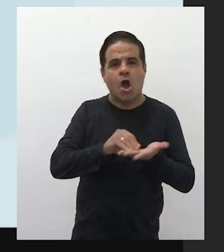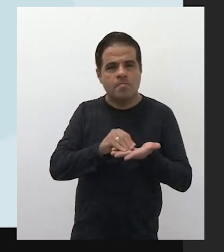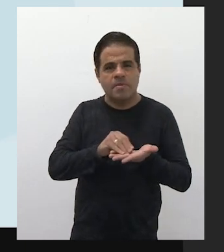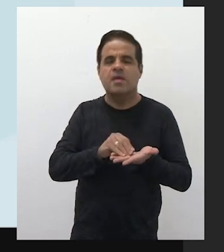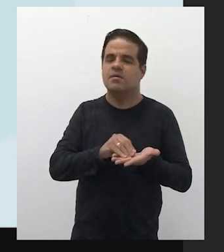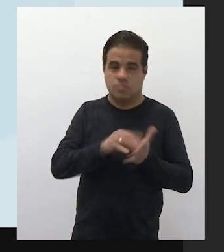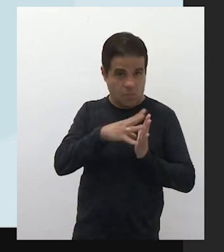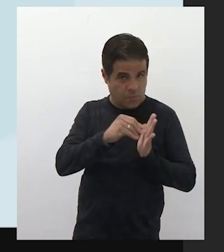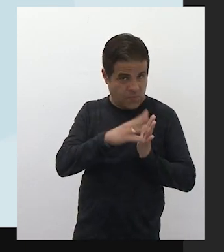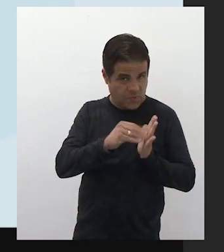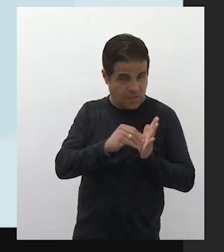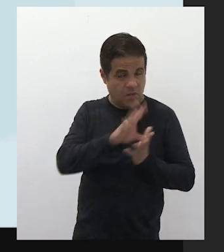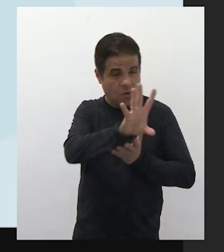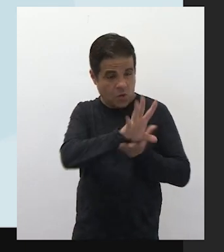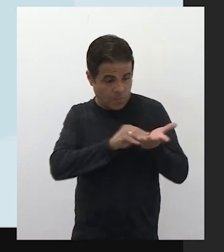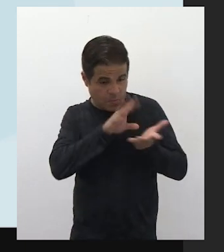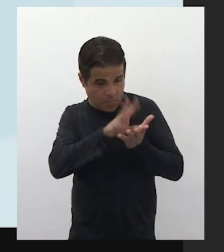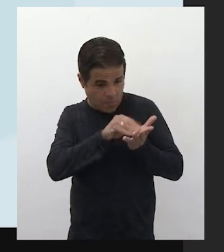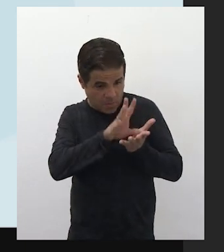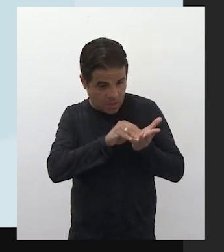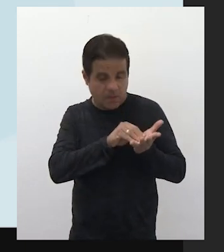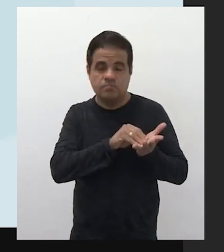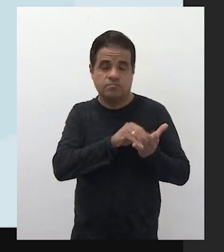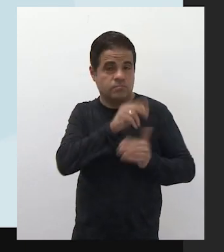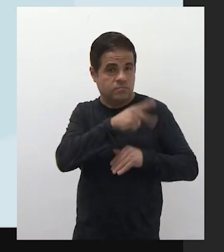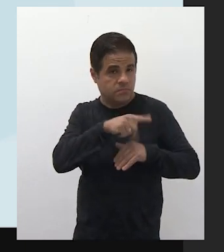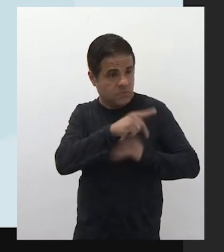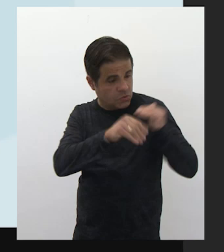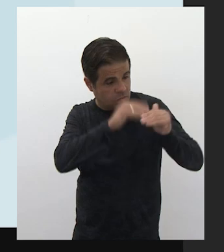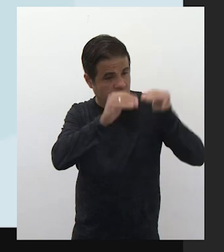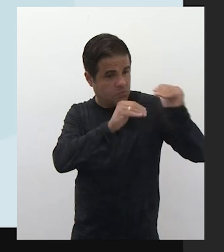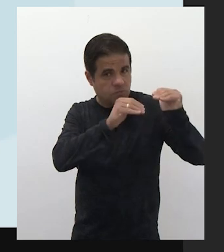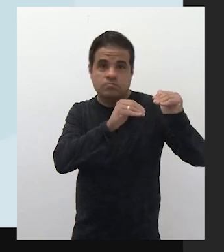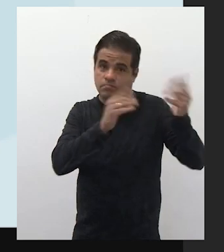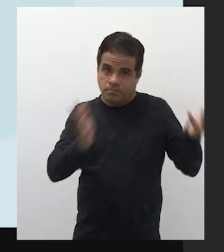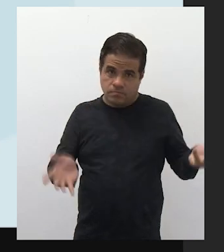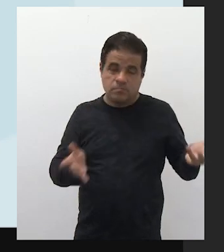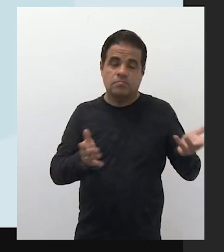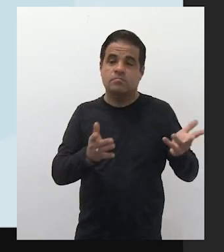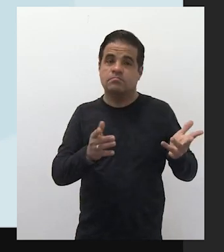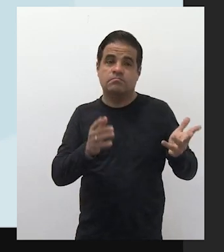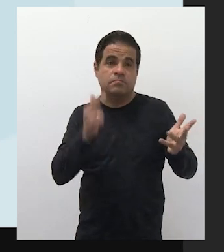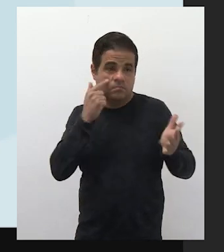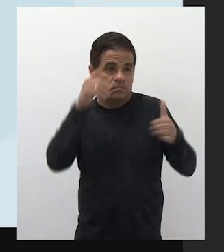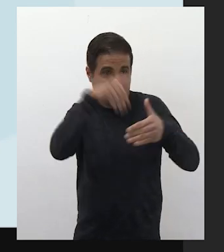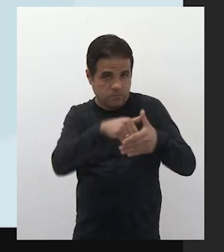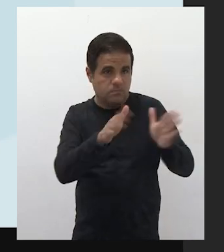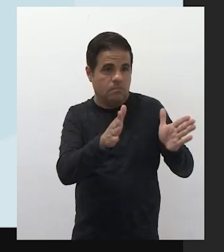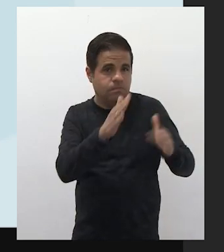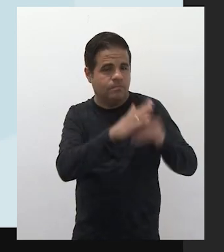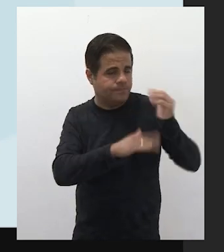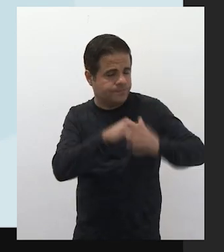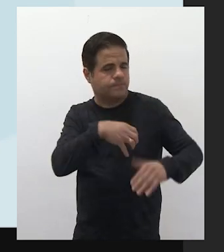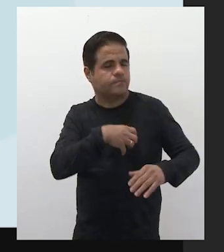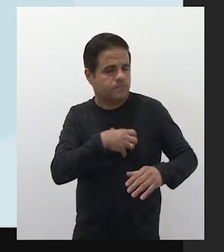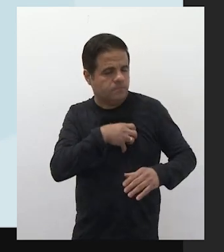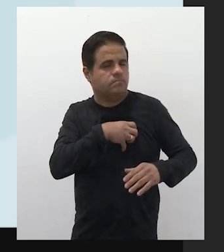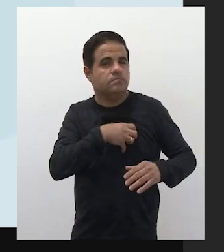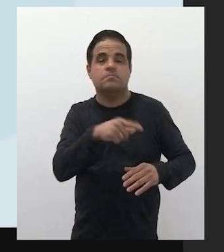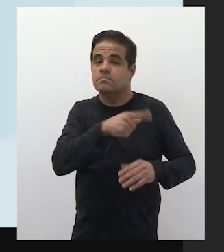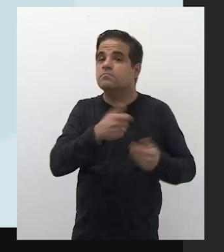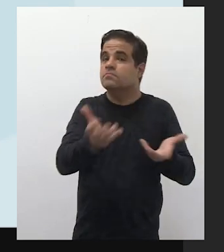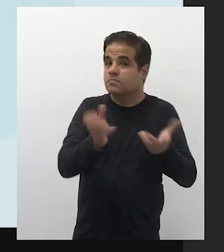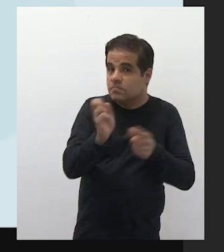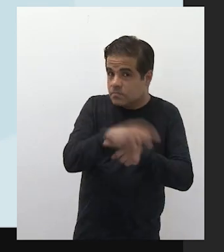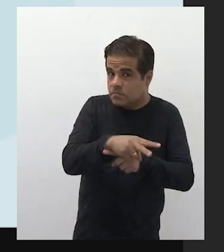Copia o modelo que deu certo lá fora, em um país desenvolvido, nos moldes das nossas aspirações, aquilo que a gente quer